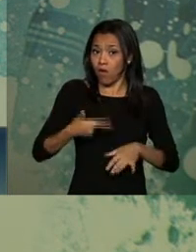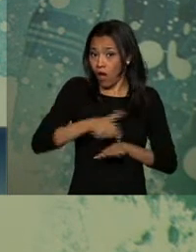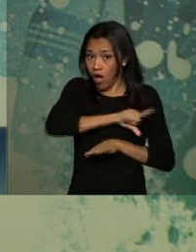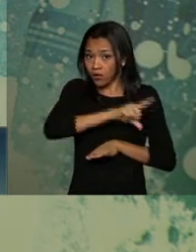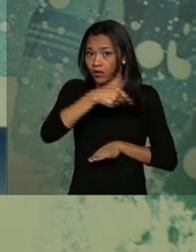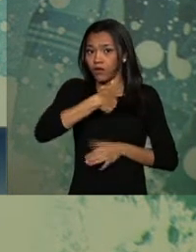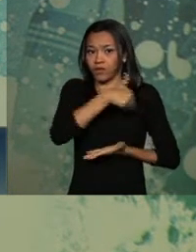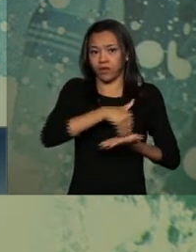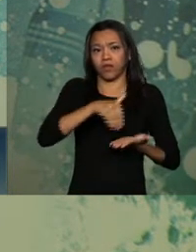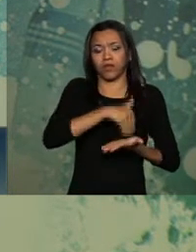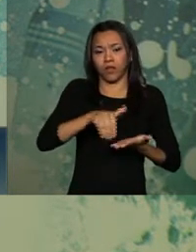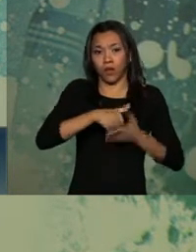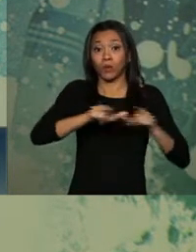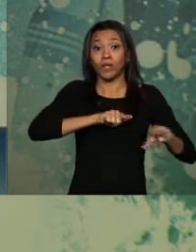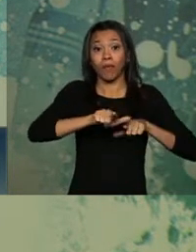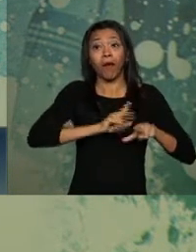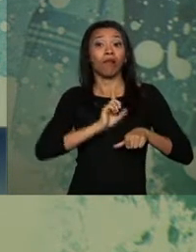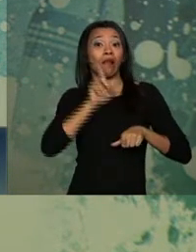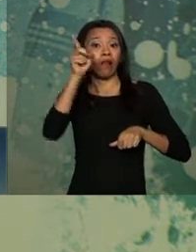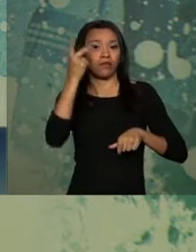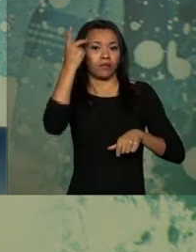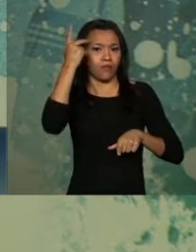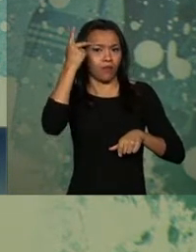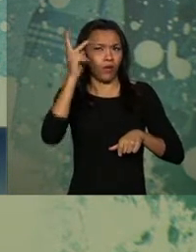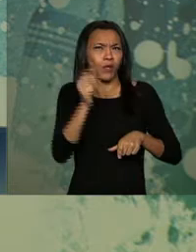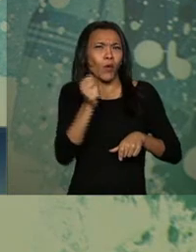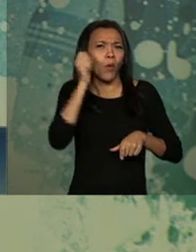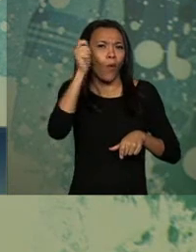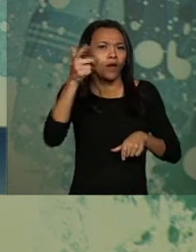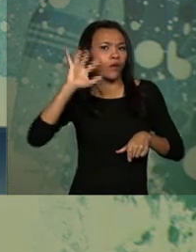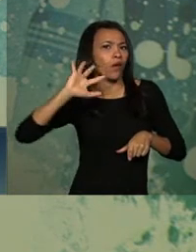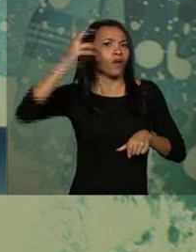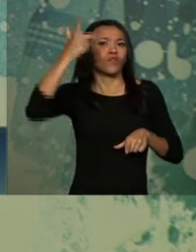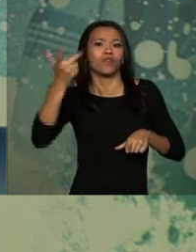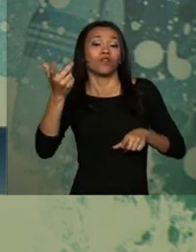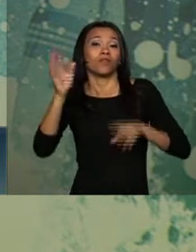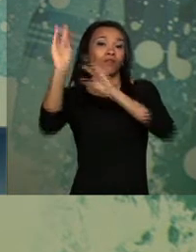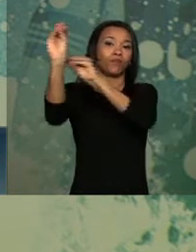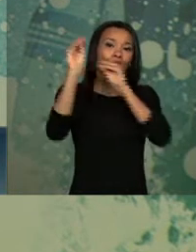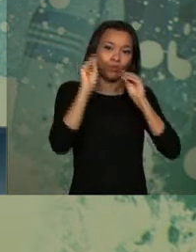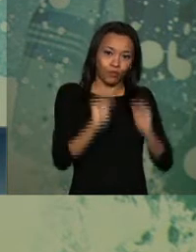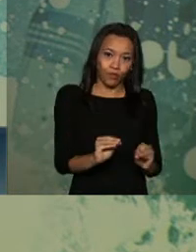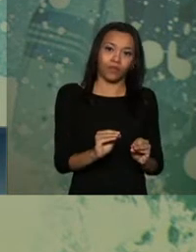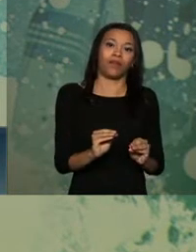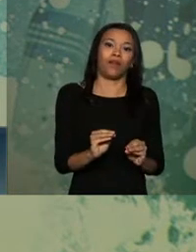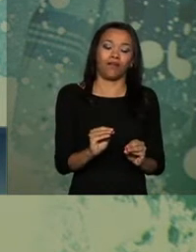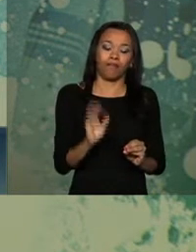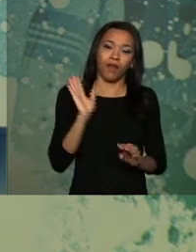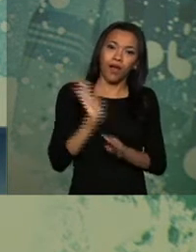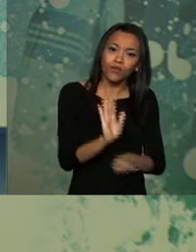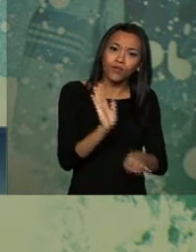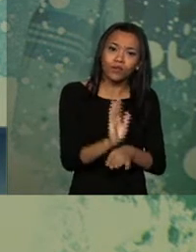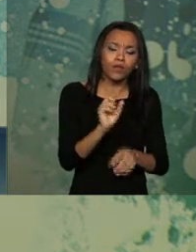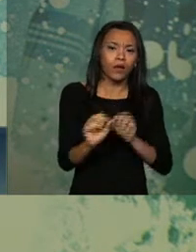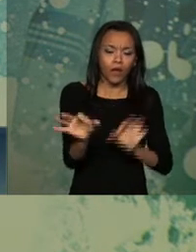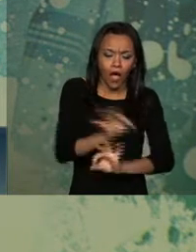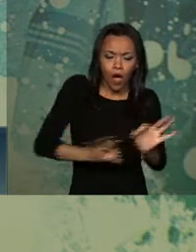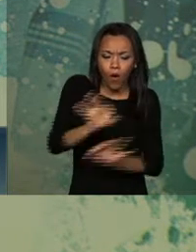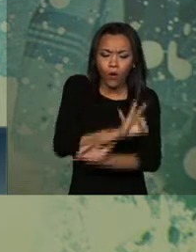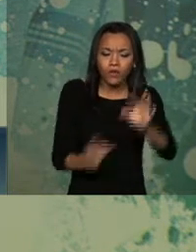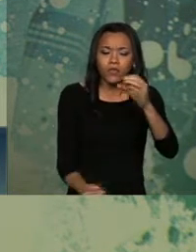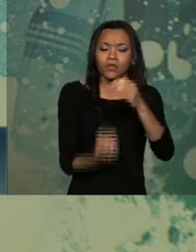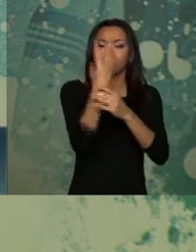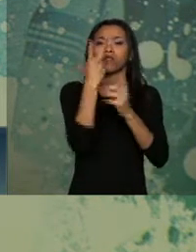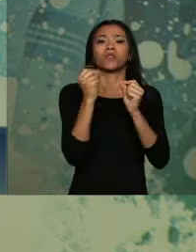Trabalho em São Paulo e quase que me mudei de mala e cuia para ajudar a ideia da criação do